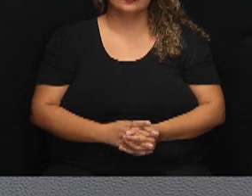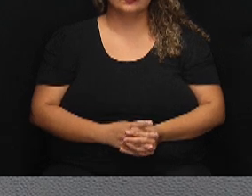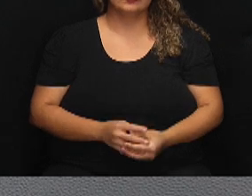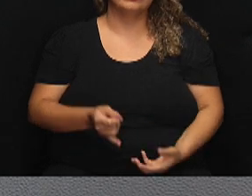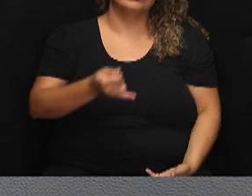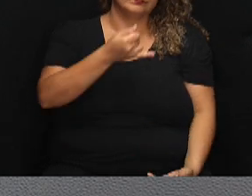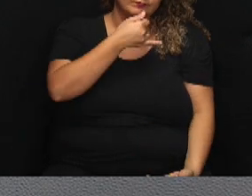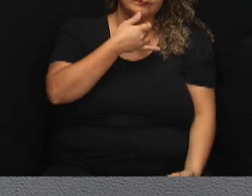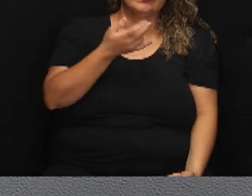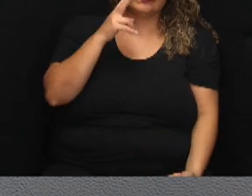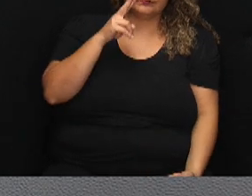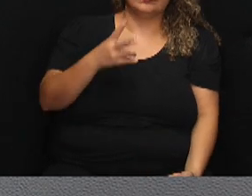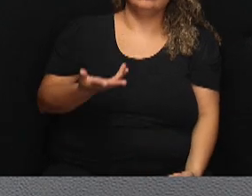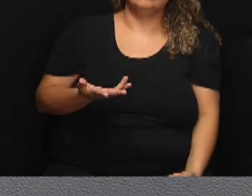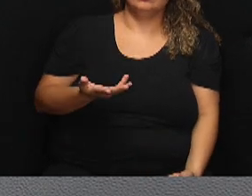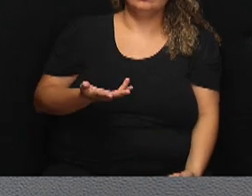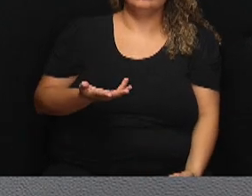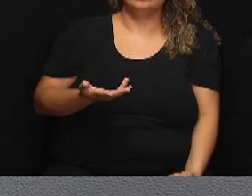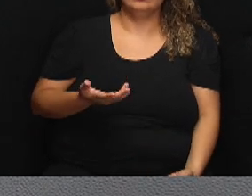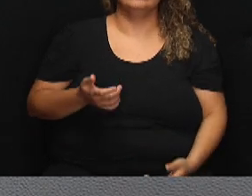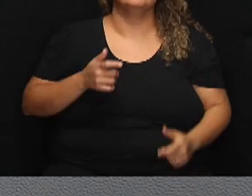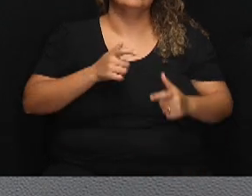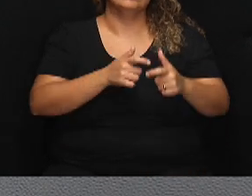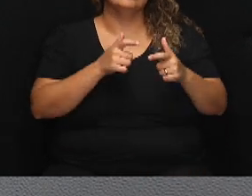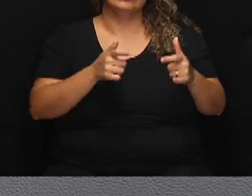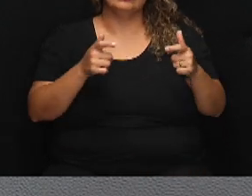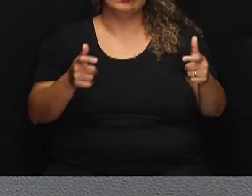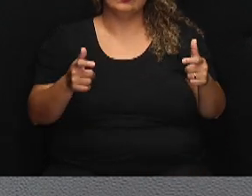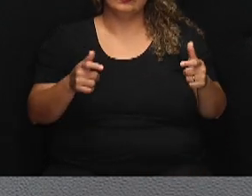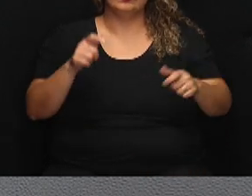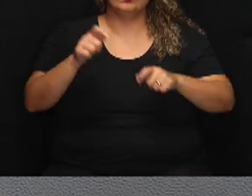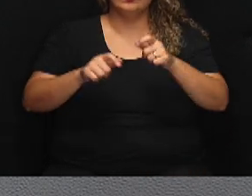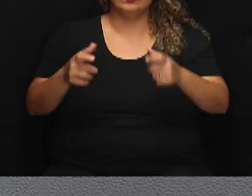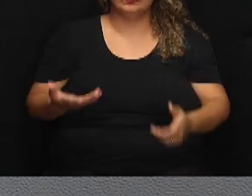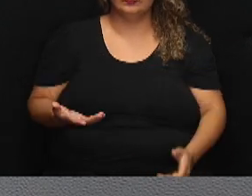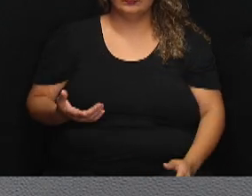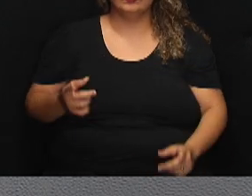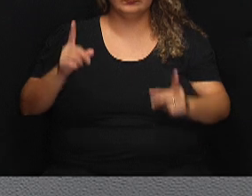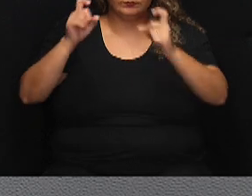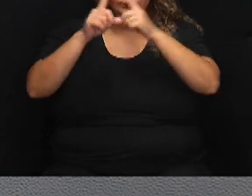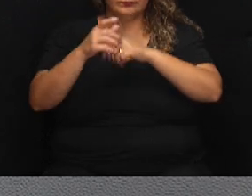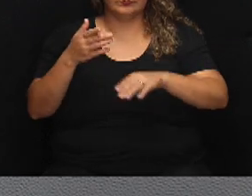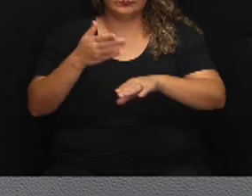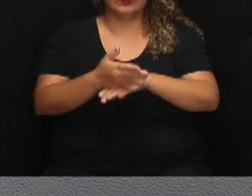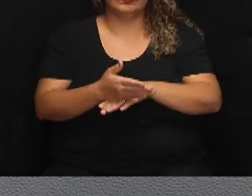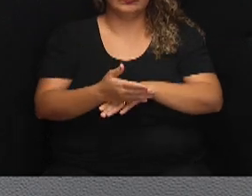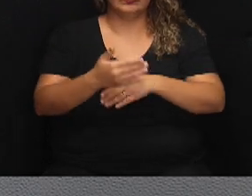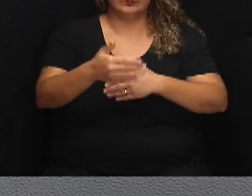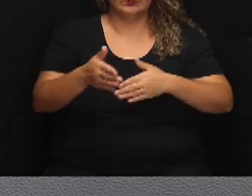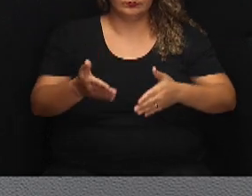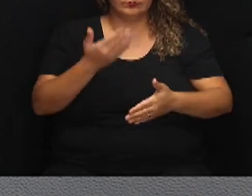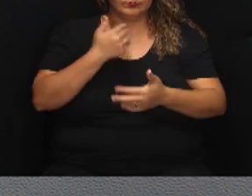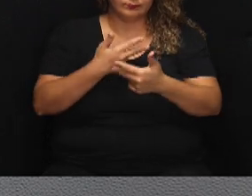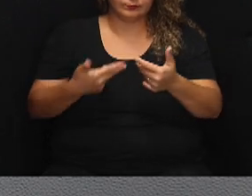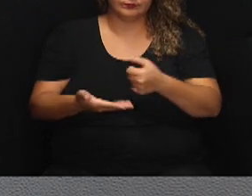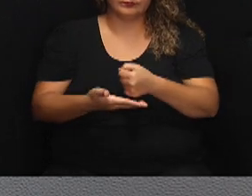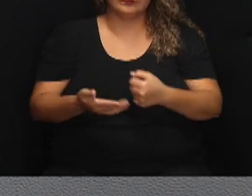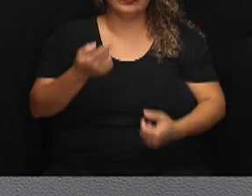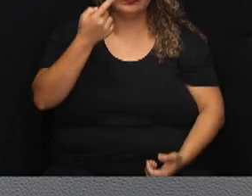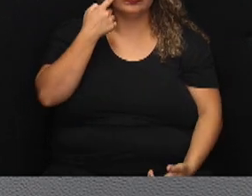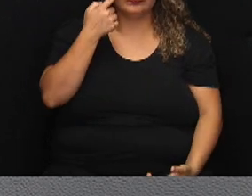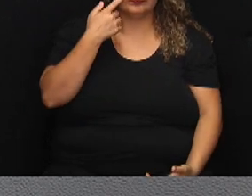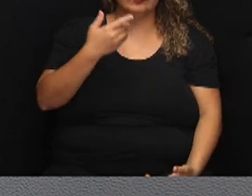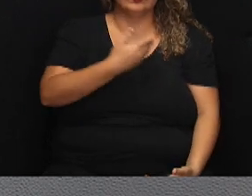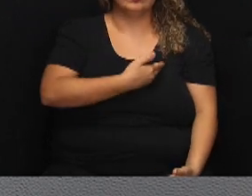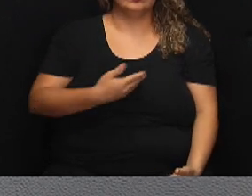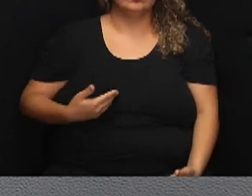infelizmente a gente tem visto uma crescente, né, de pessoas que estão tendo dificuldade de ter acesso à cesta básica. A gente viu, né, que no governo